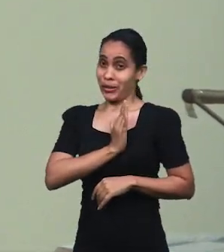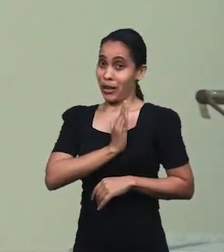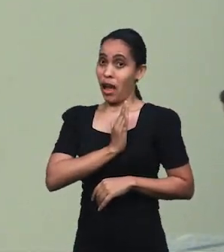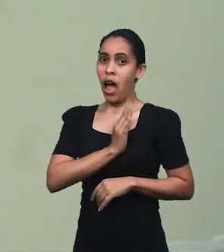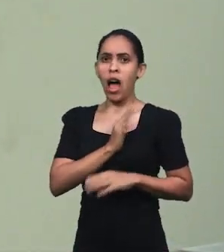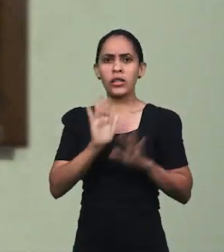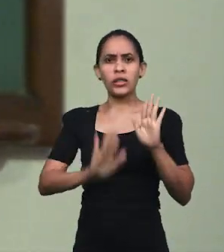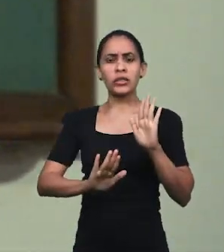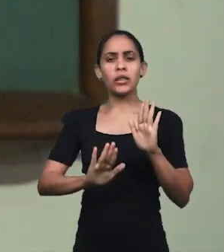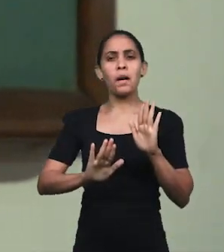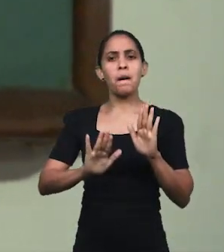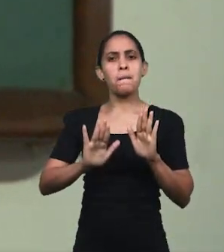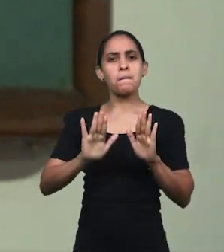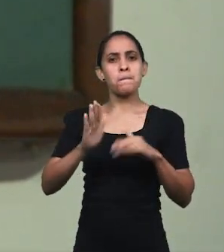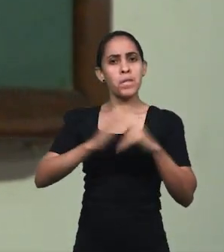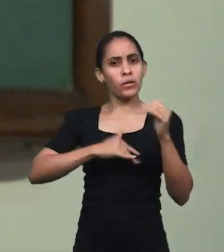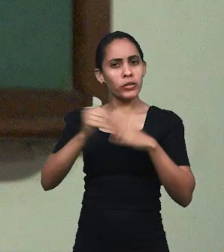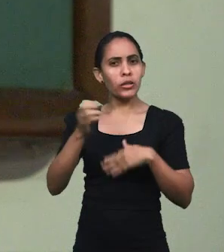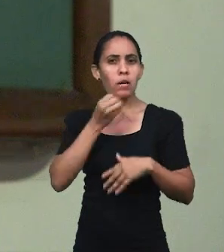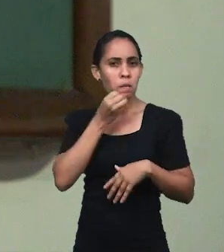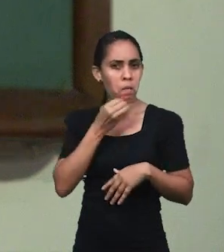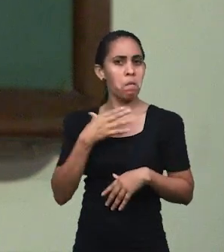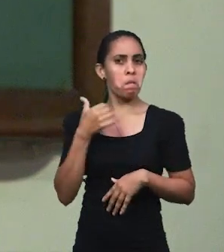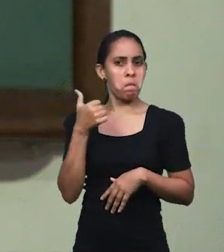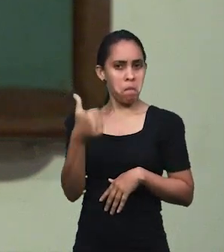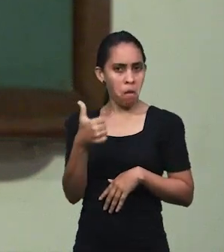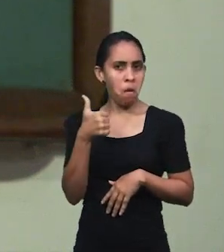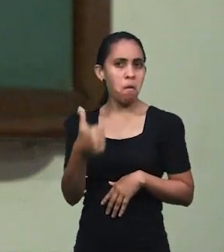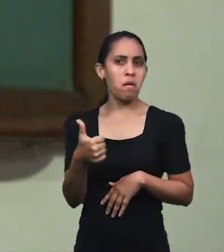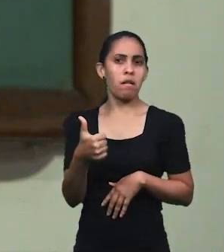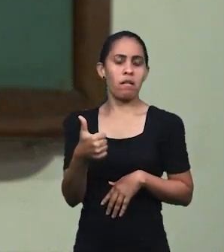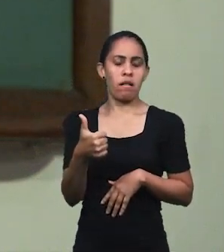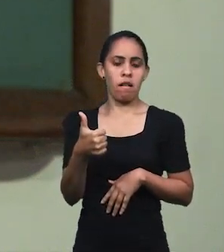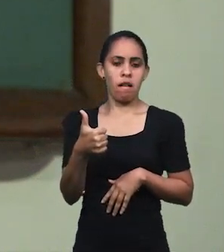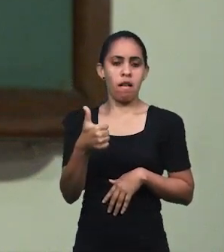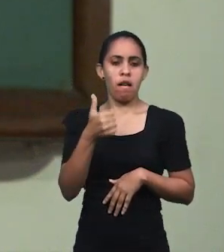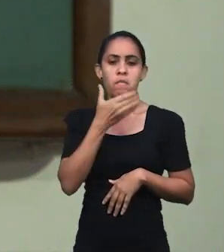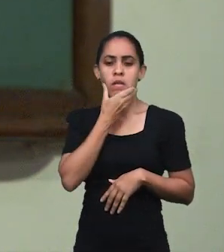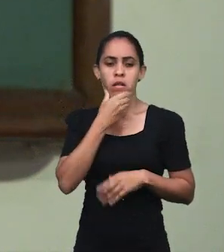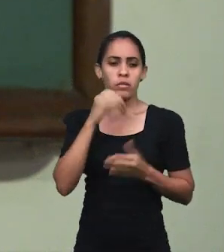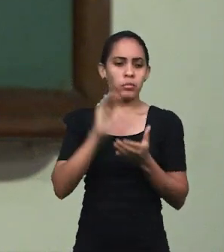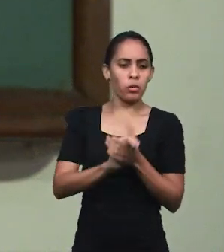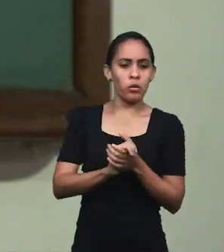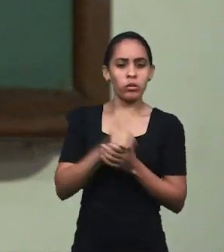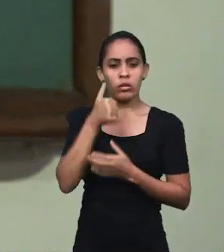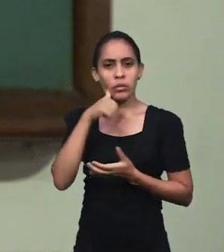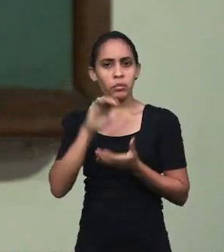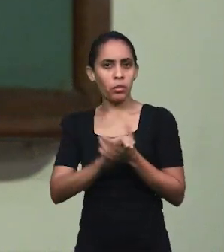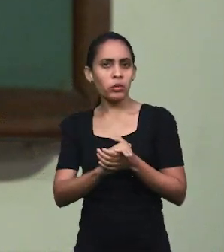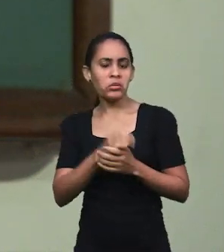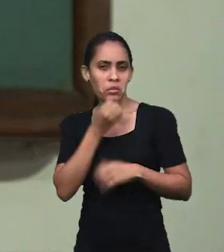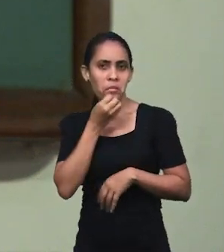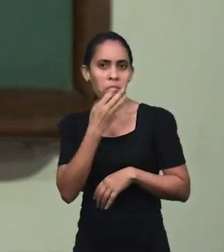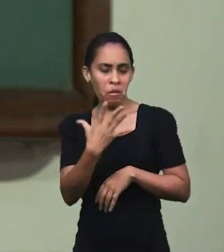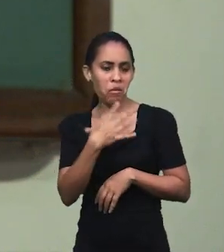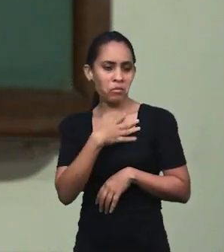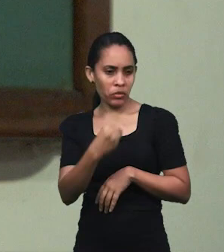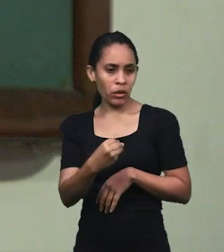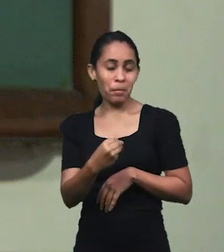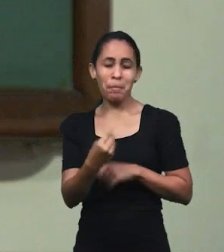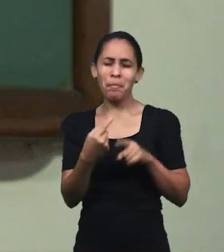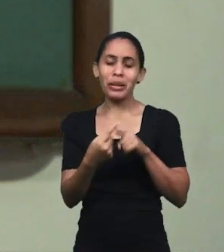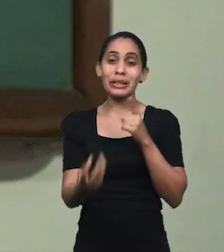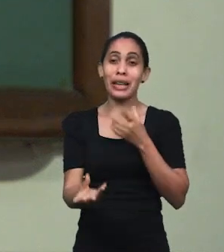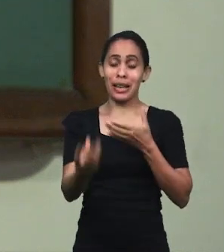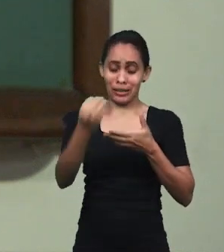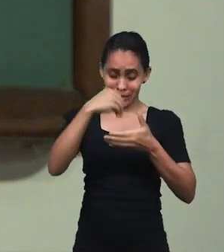você está bem na corporação, você está bem como pai, você está bem como marido, você está vencendo. Às vezes dentro da sua própria casa, ou